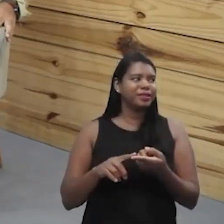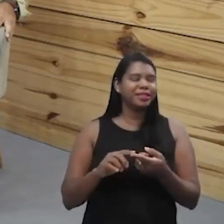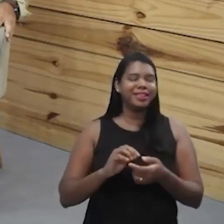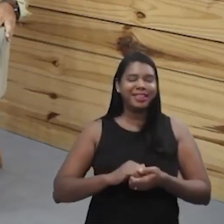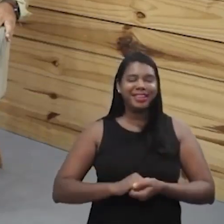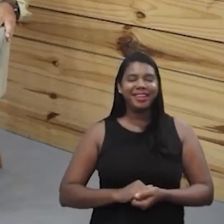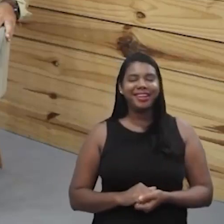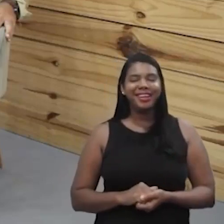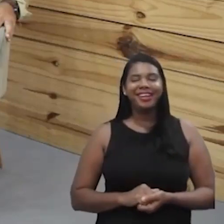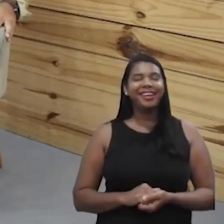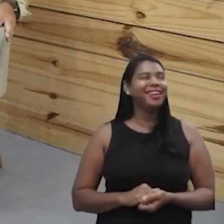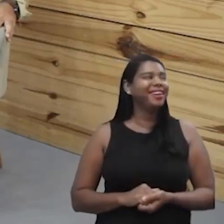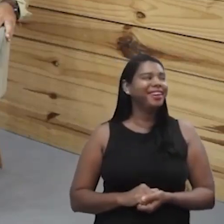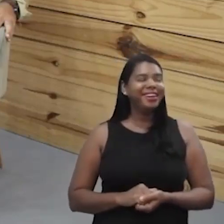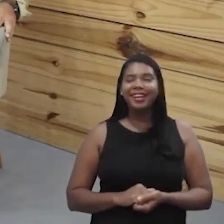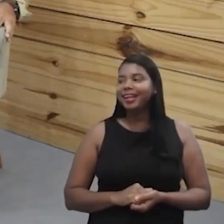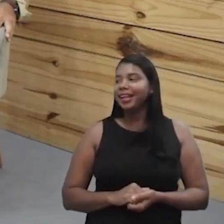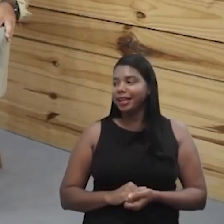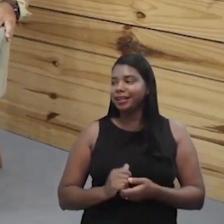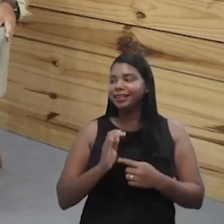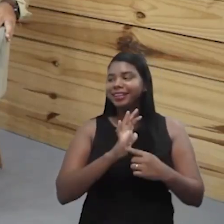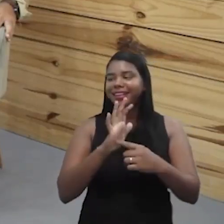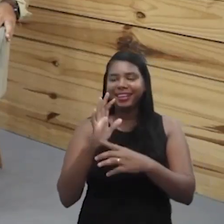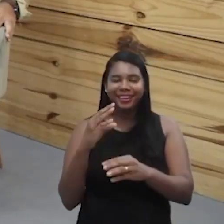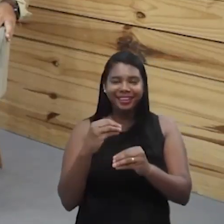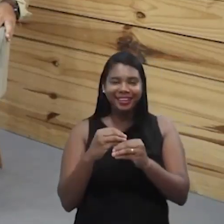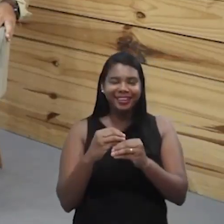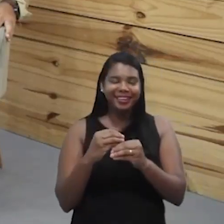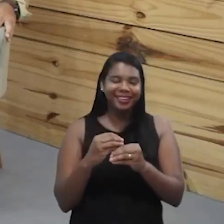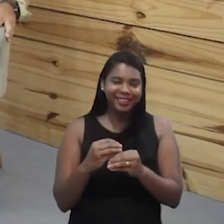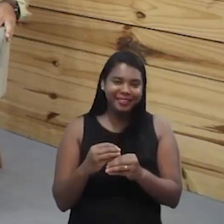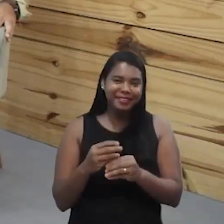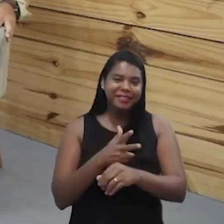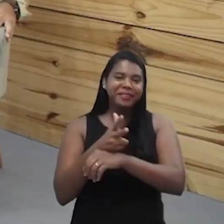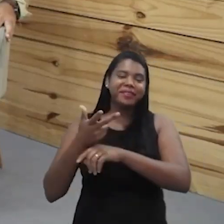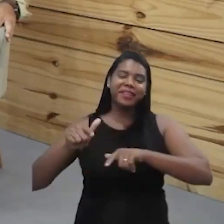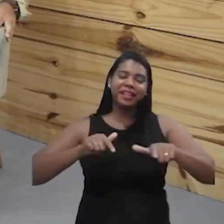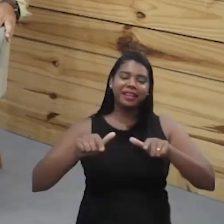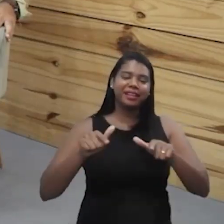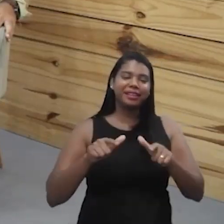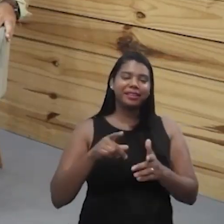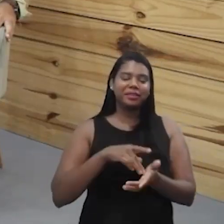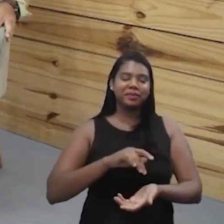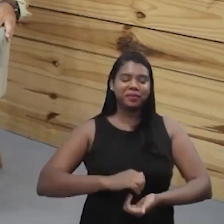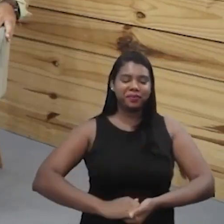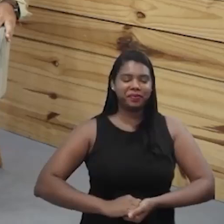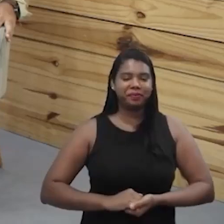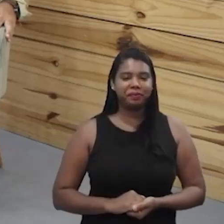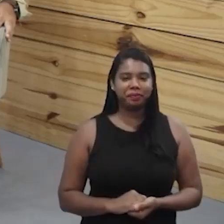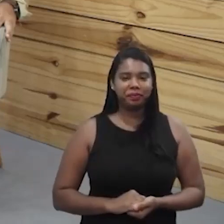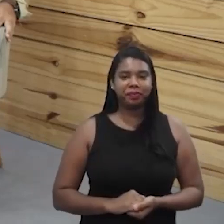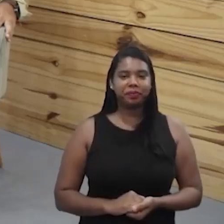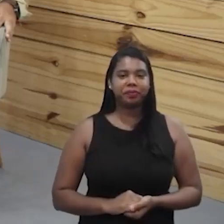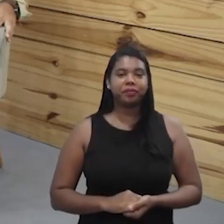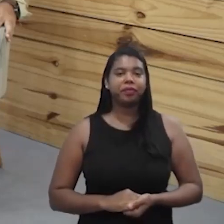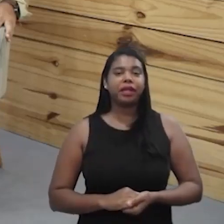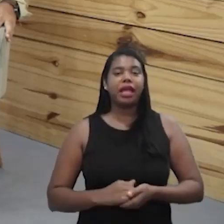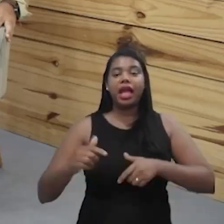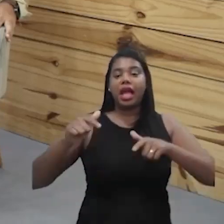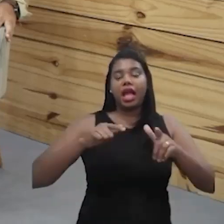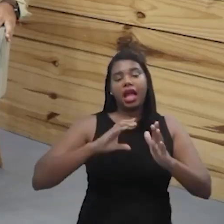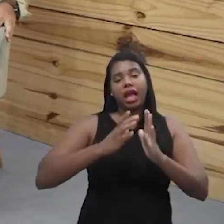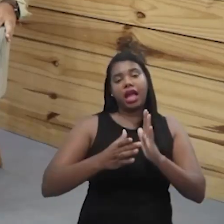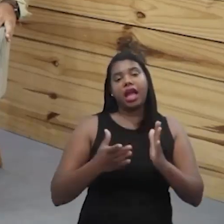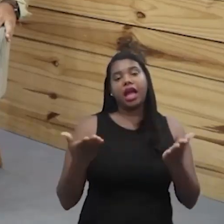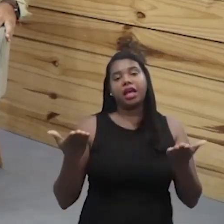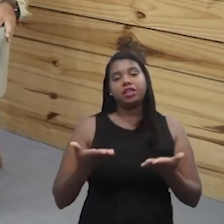por exemplo, que é aquela pessoa que vai operar as mídias sociais no mercado de trabalho, né? Dentro dessa profissão a gente